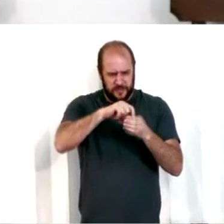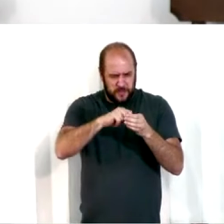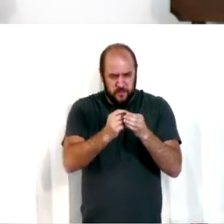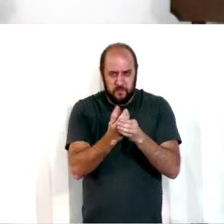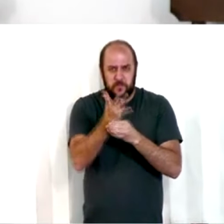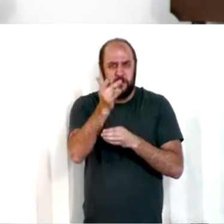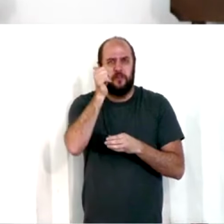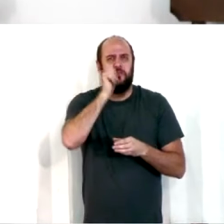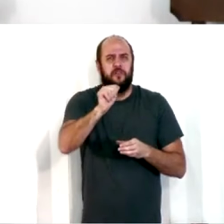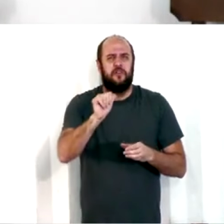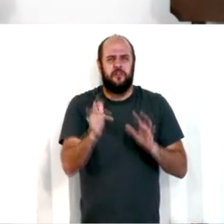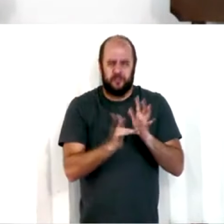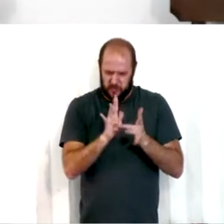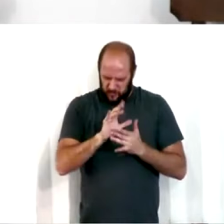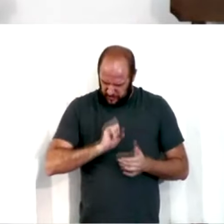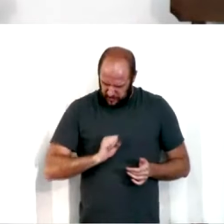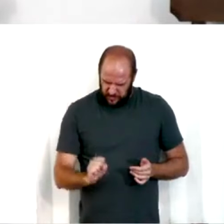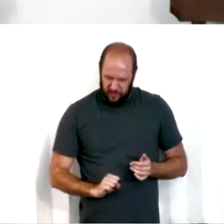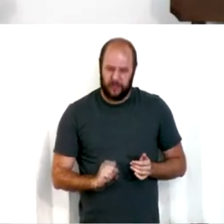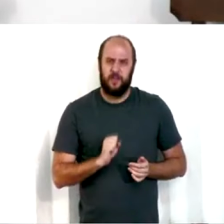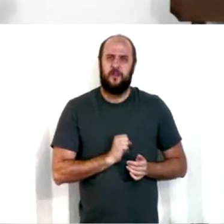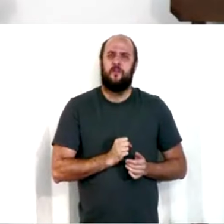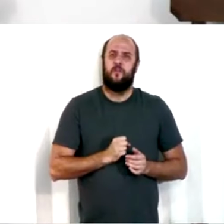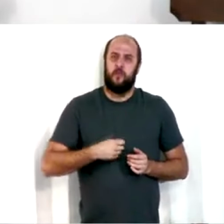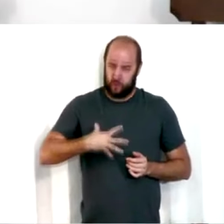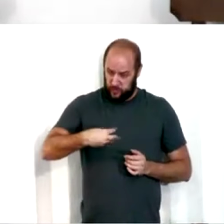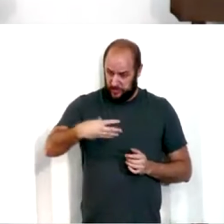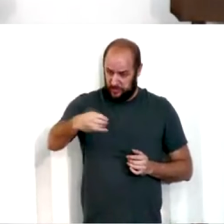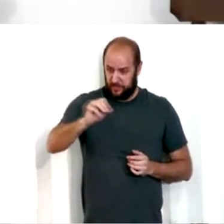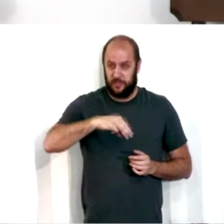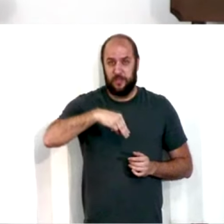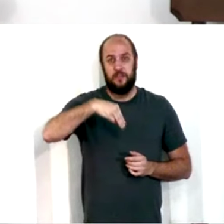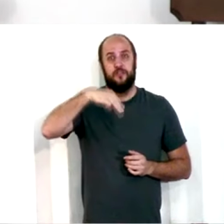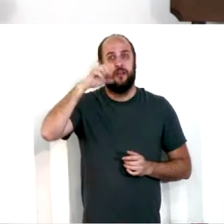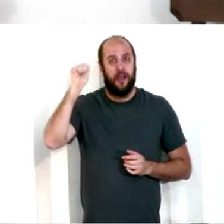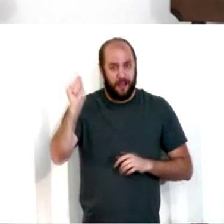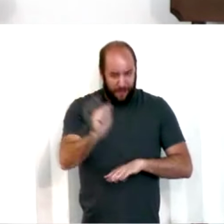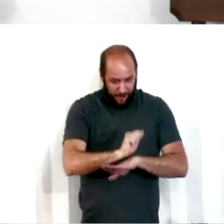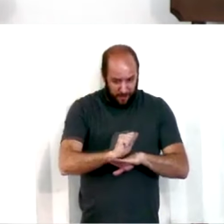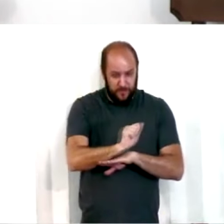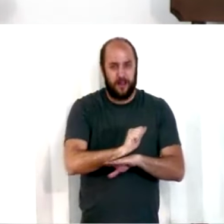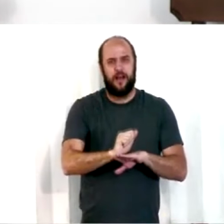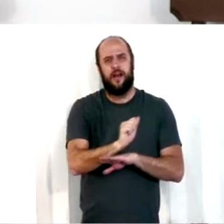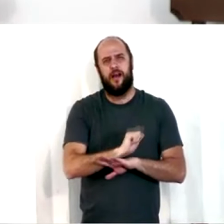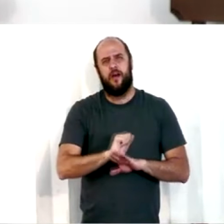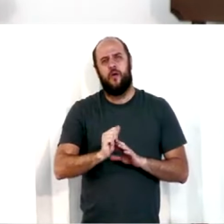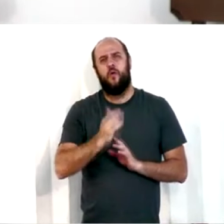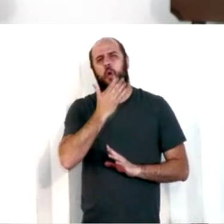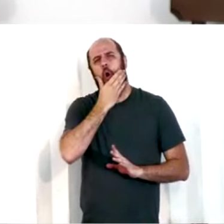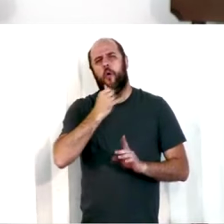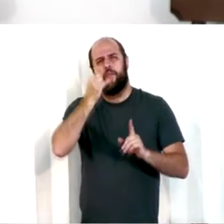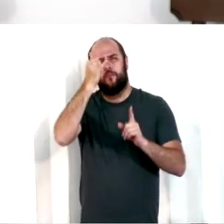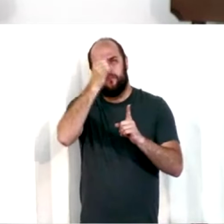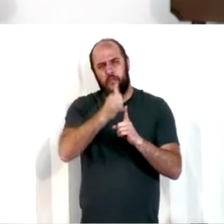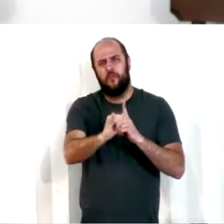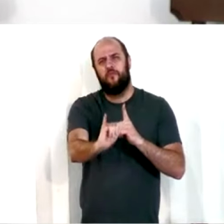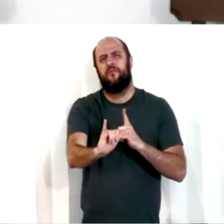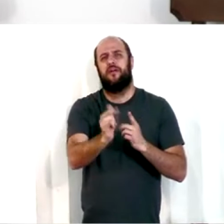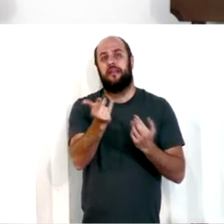o sacerdote segundo a ordem de Melquisedeque. Ele é o descendente de Abraão. Ele é o profeta semelhante